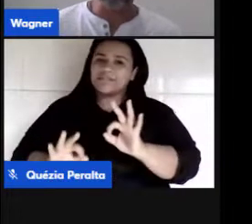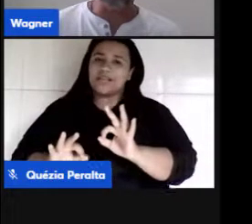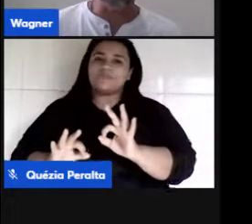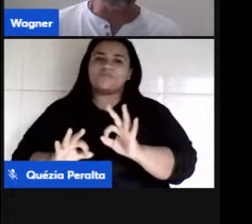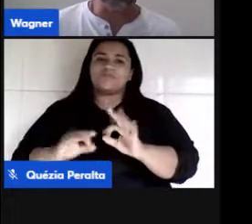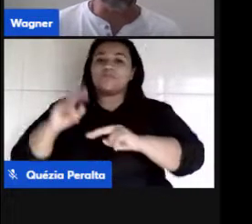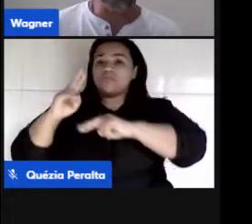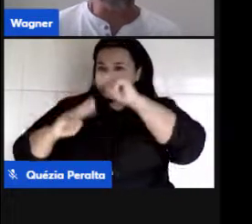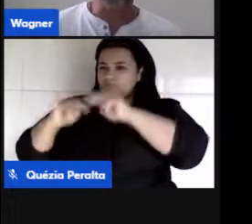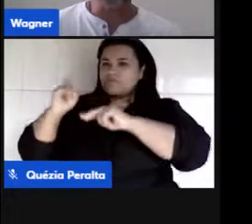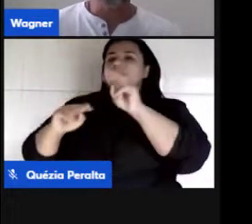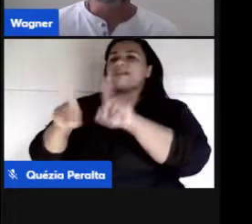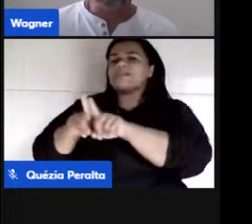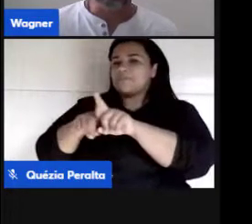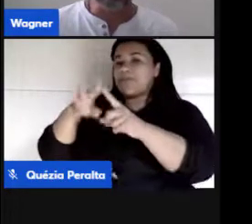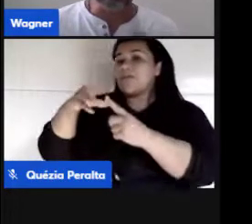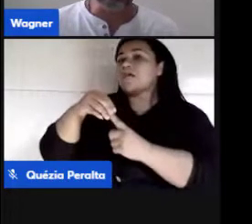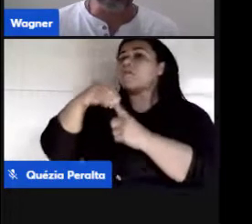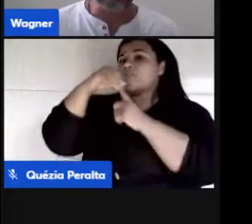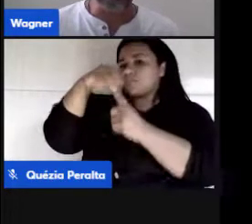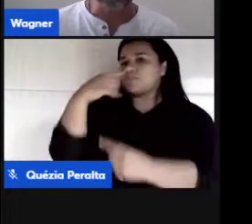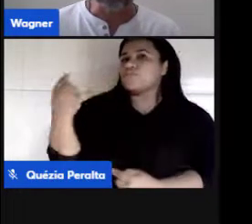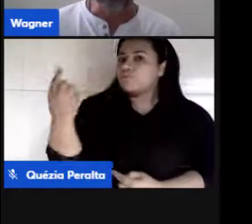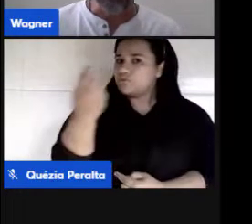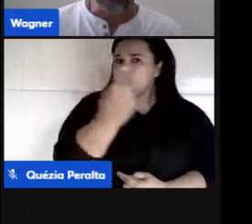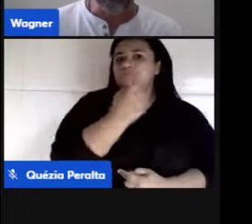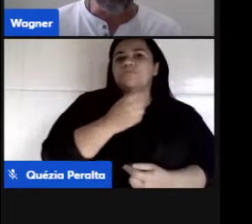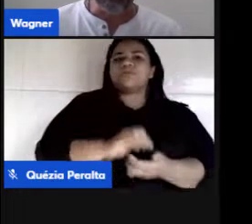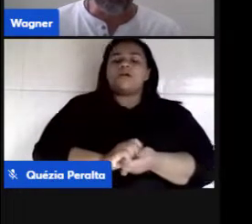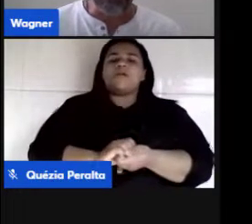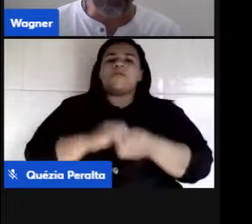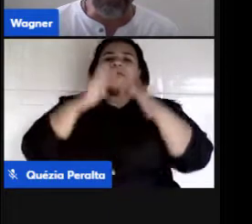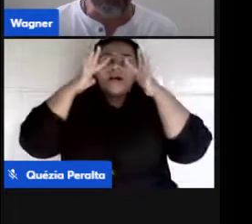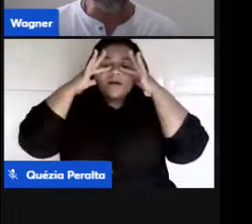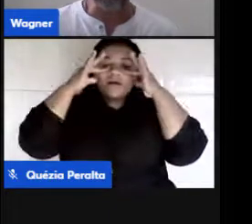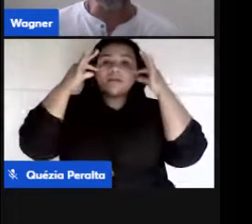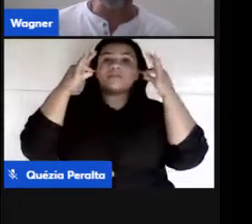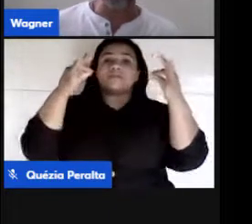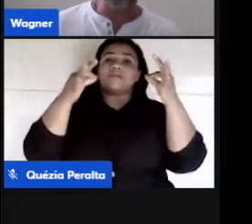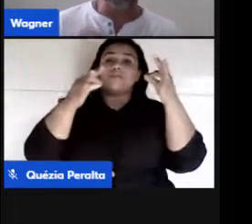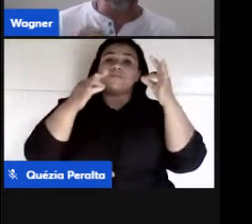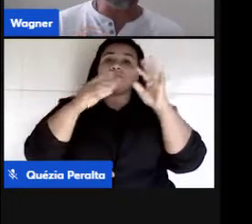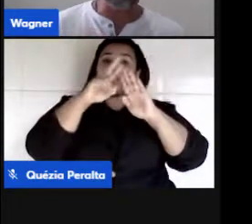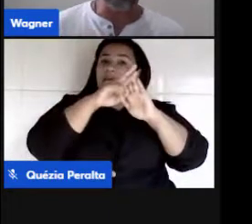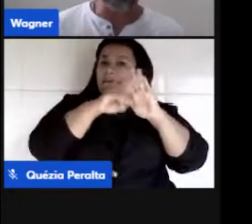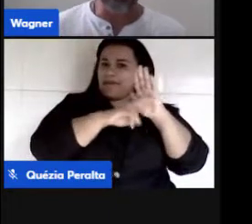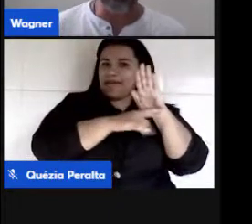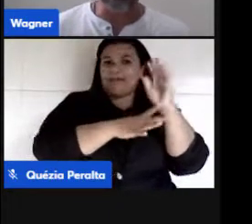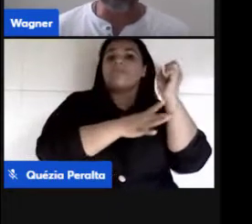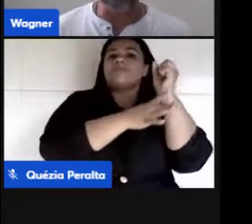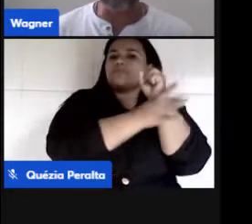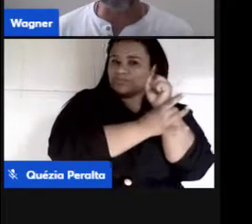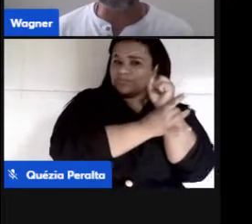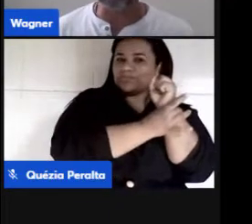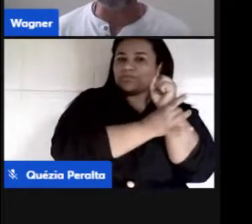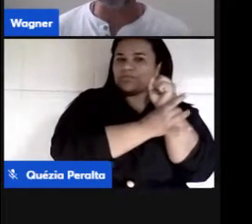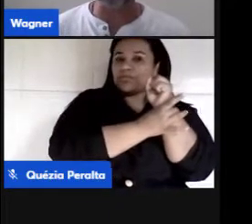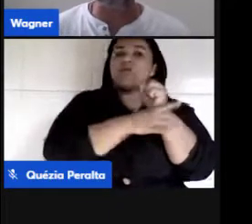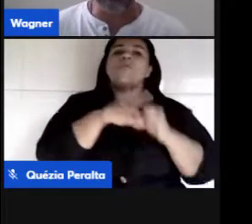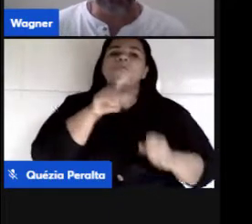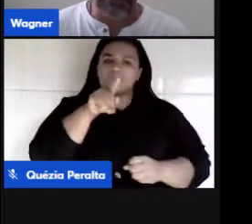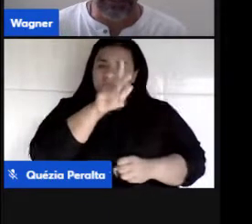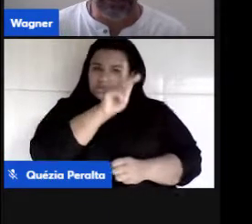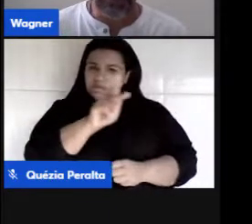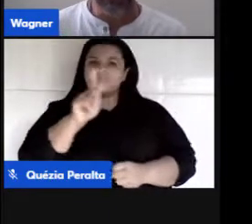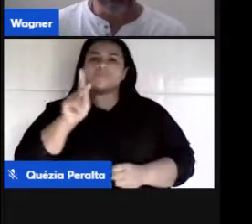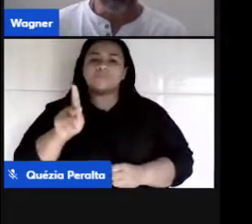materiais também individuais, aquela atenção na questão da biossegurança, onde você, professor, terá que orientar muito essa questão